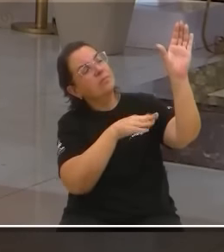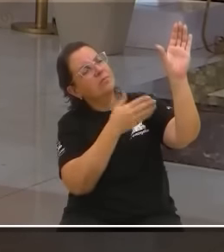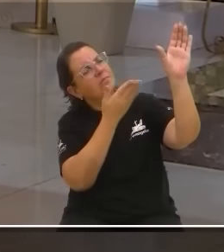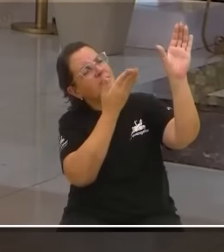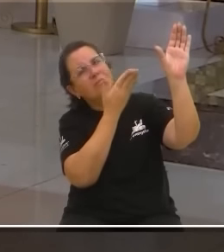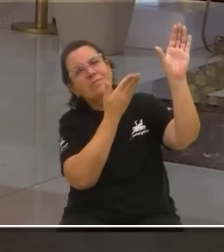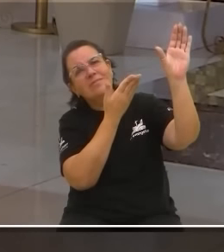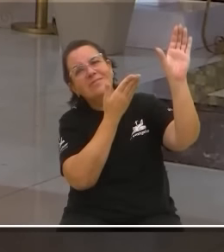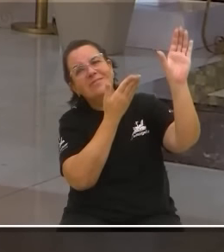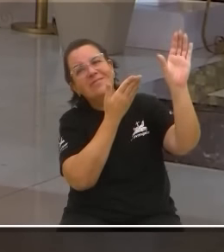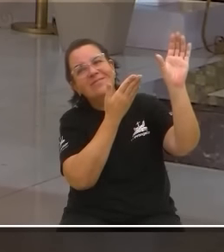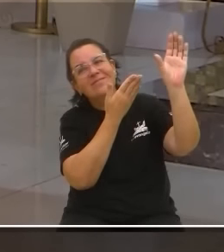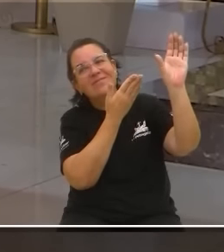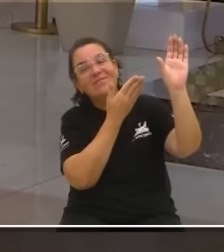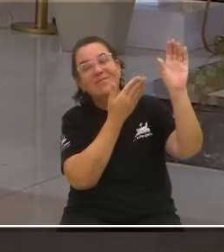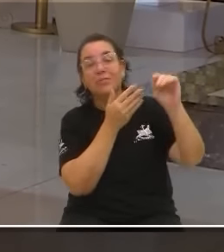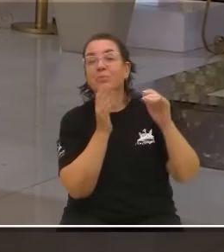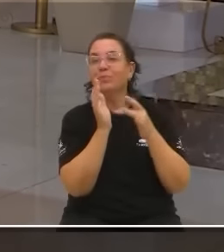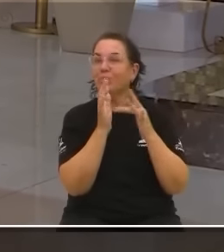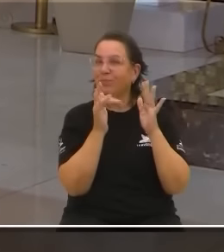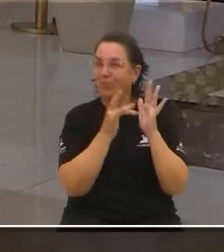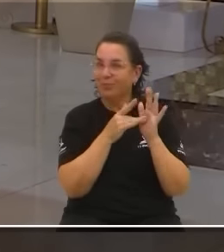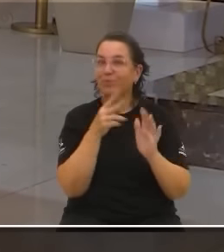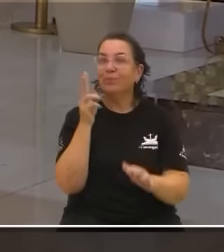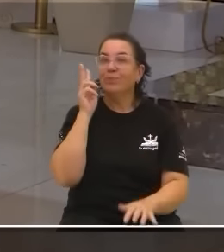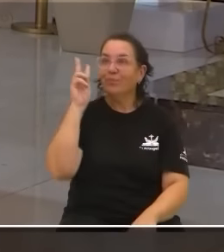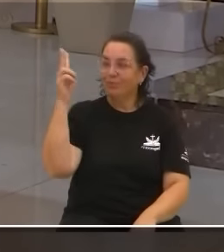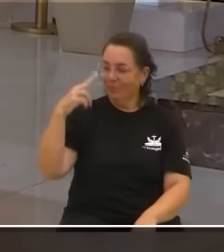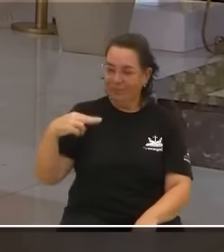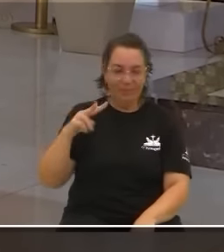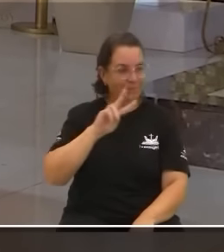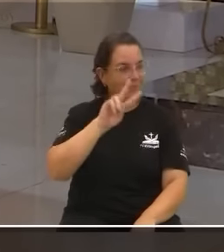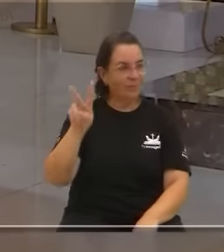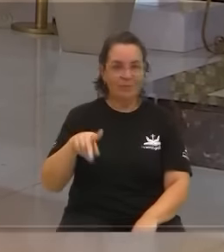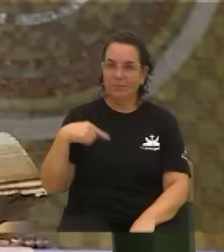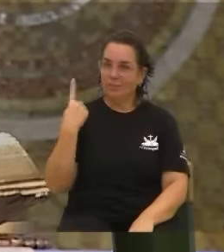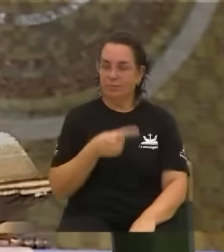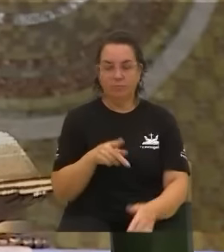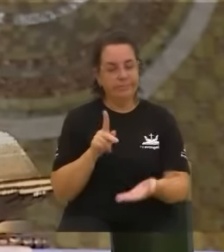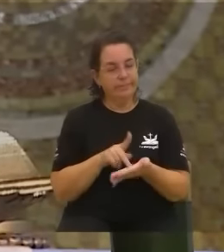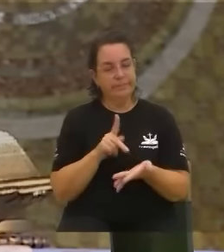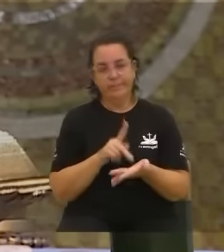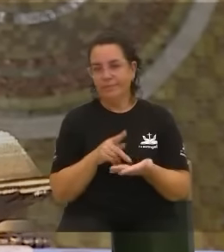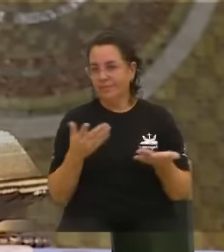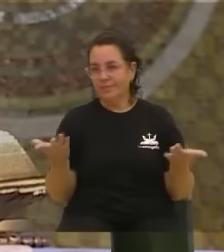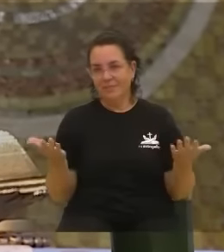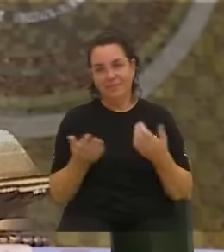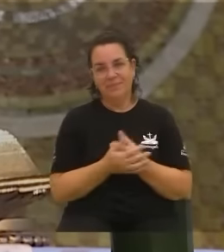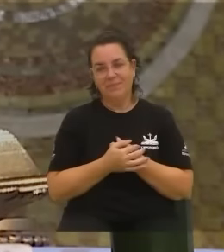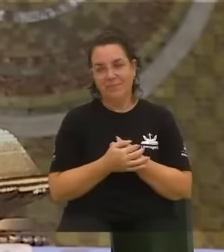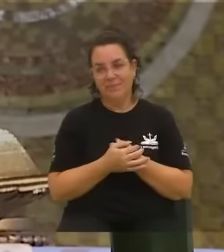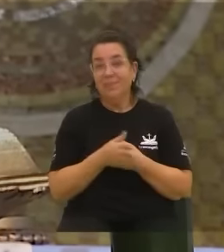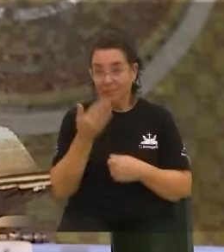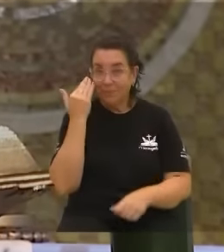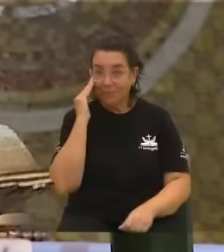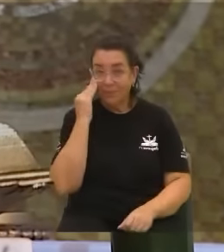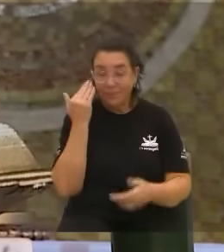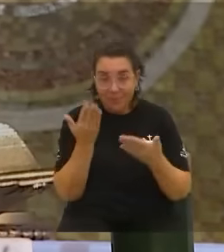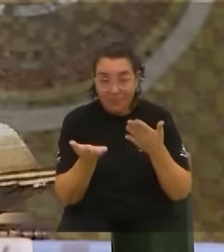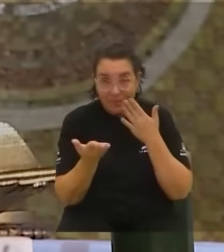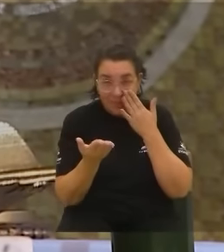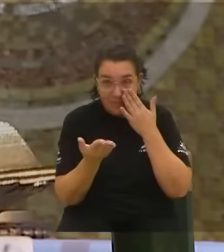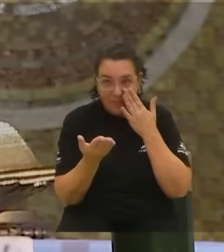Jesus o viu. Jesus nos vê. Jesus nos enxerga. Você está entendendo, meu